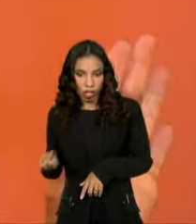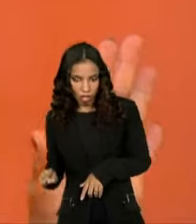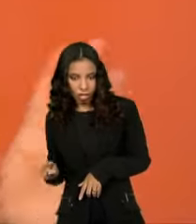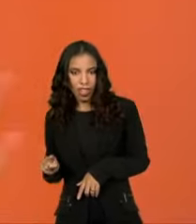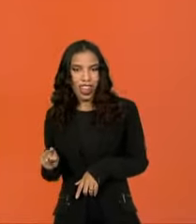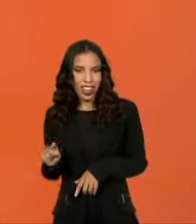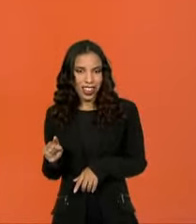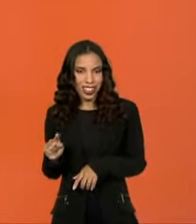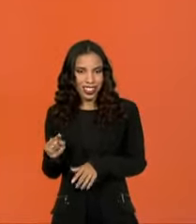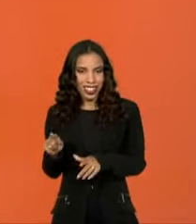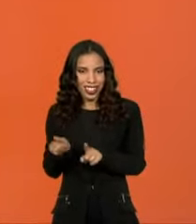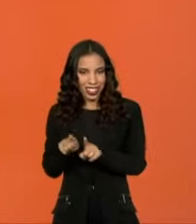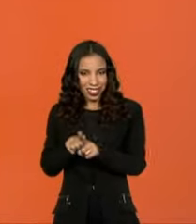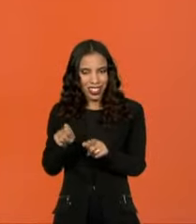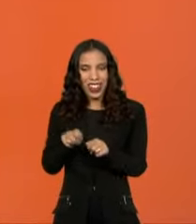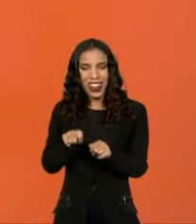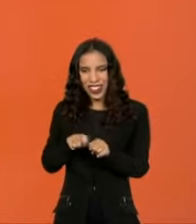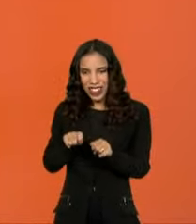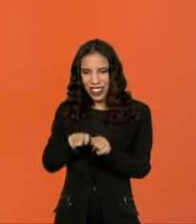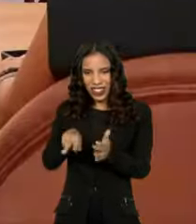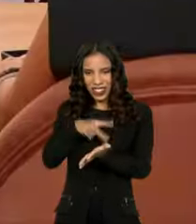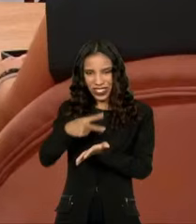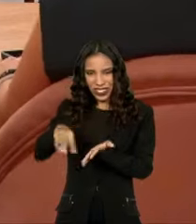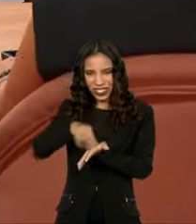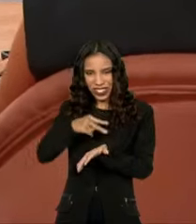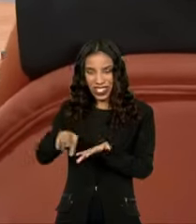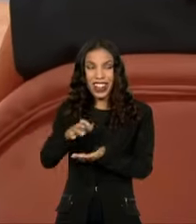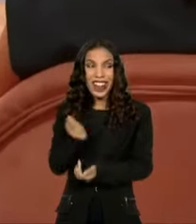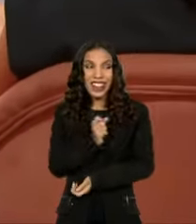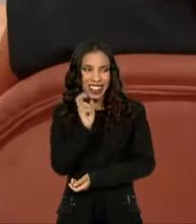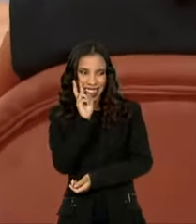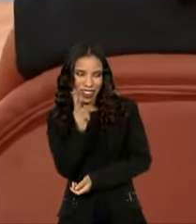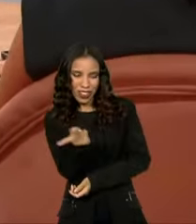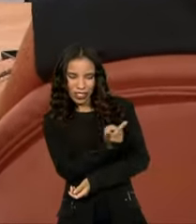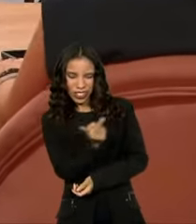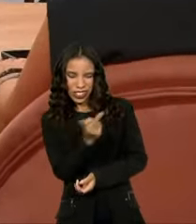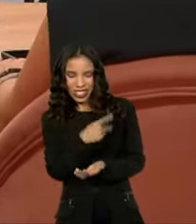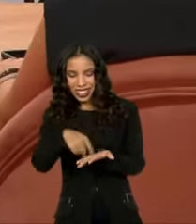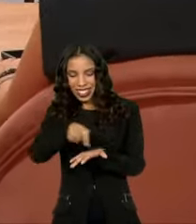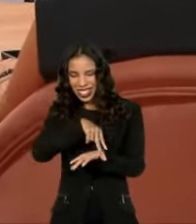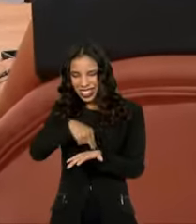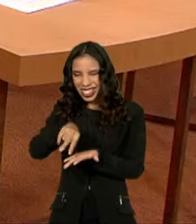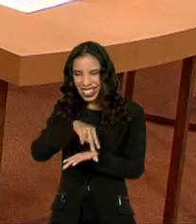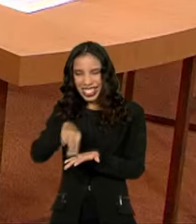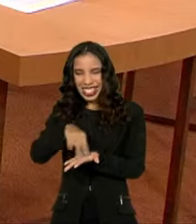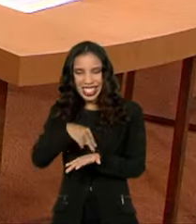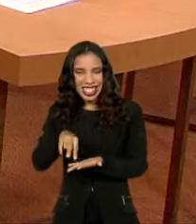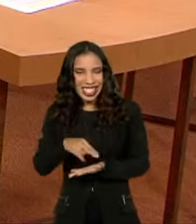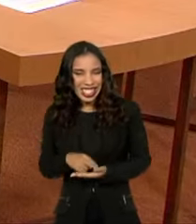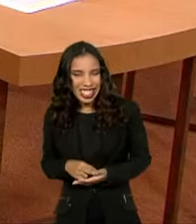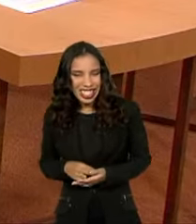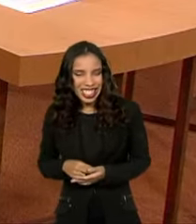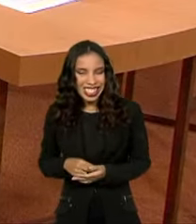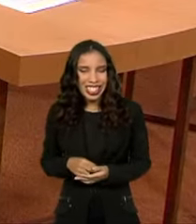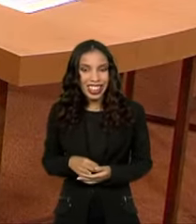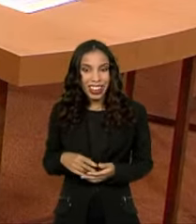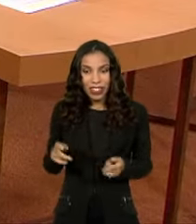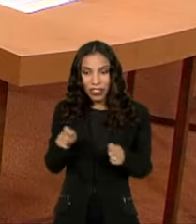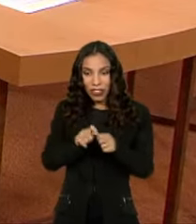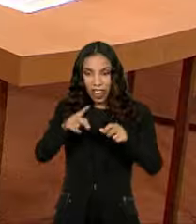estou fazendo. Ai, ah, eu quero ver os dois dançando. Você imagina o Leão José que faz a verdade, uma coreô aqui. Uma